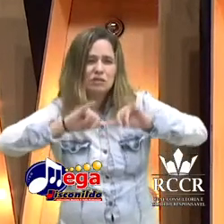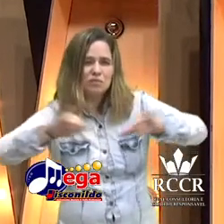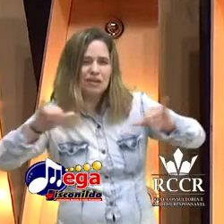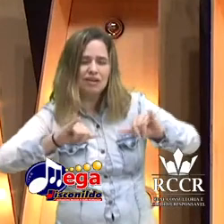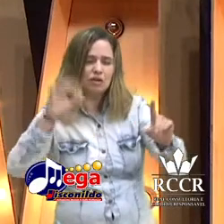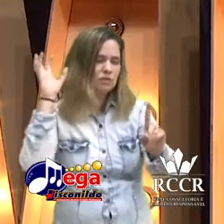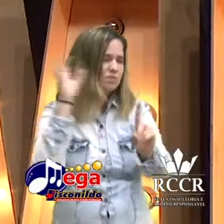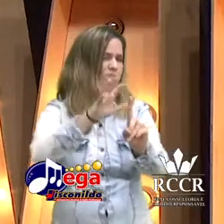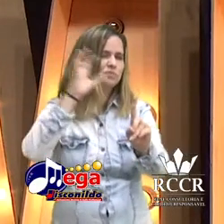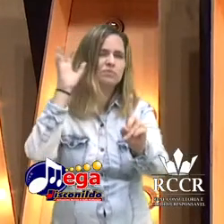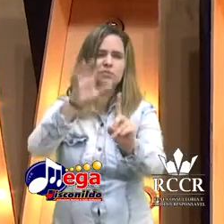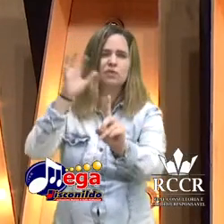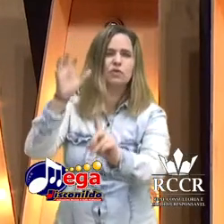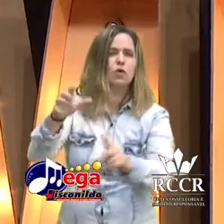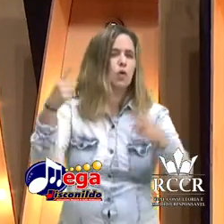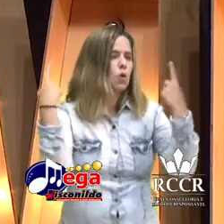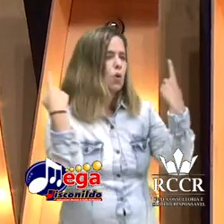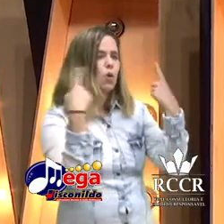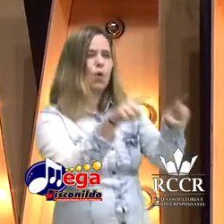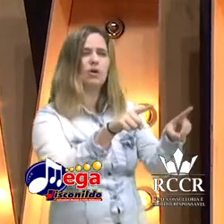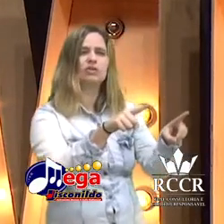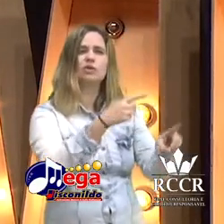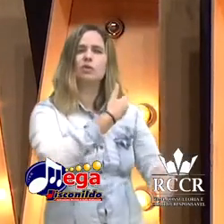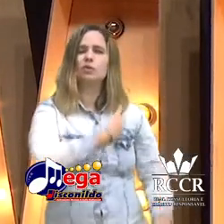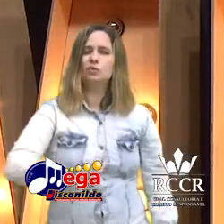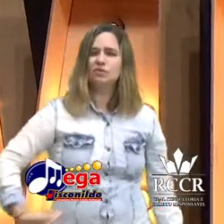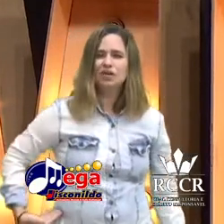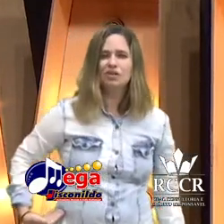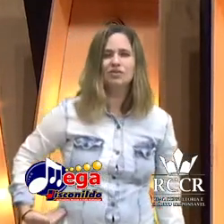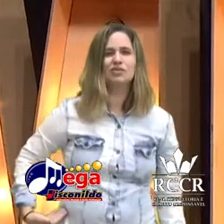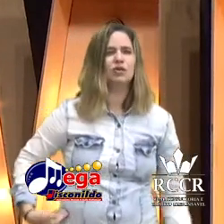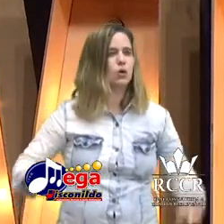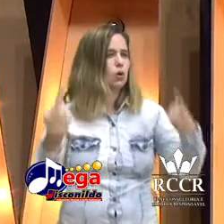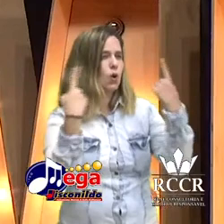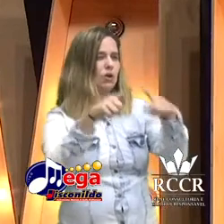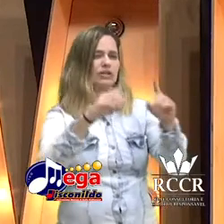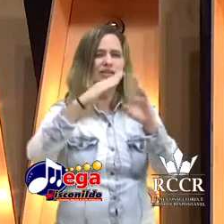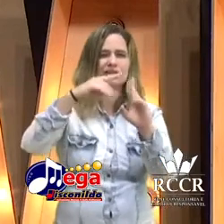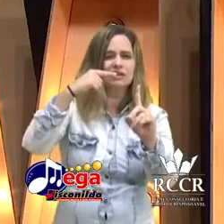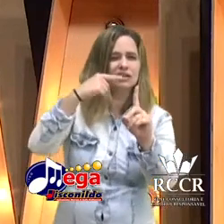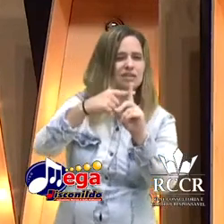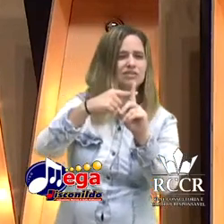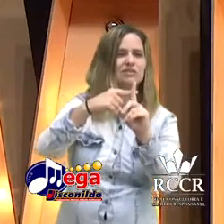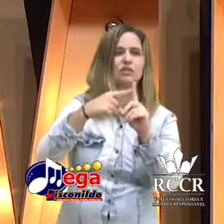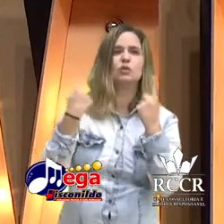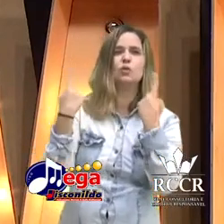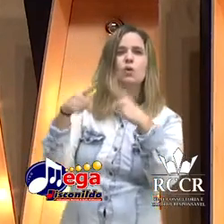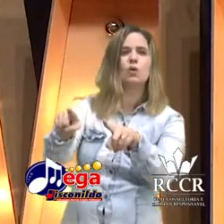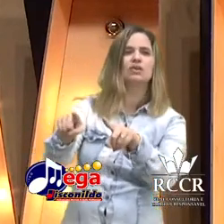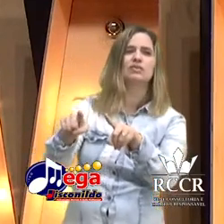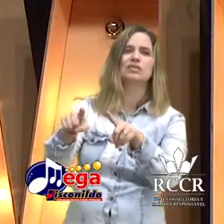família. Colocam você o tempo inteiro contra a igreja. Colocam você o tempo inteiro contra quem prega a palavra de Deus. É